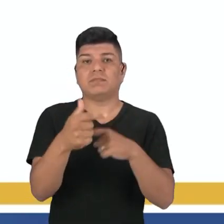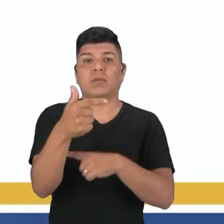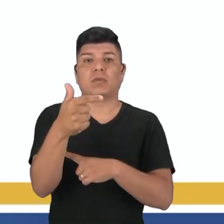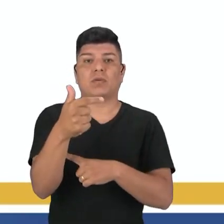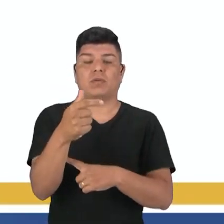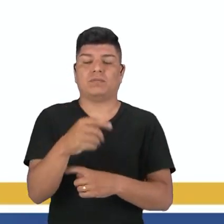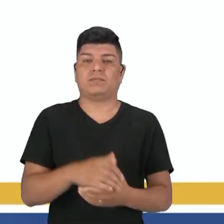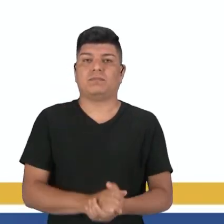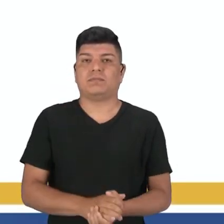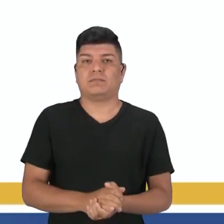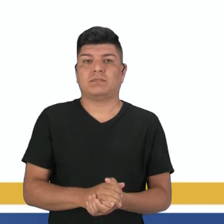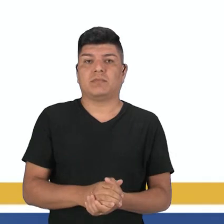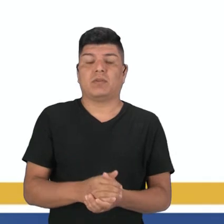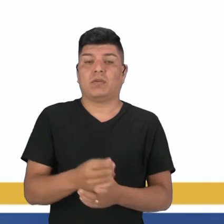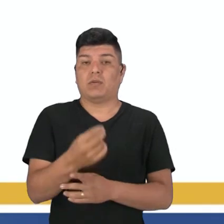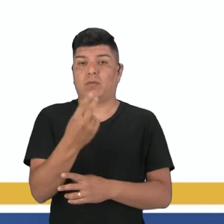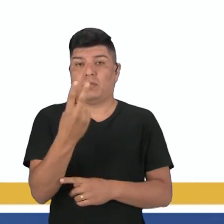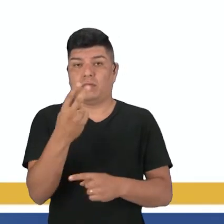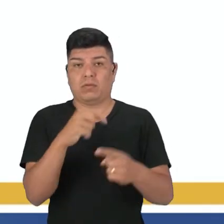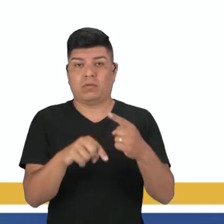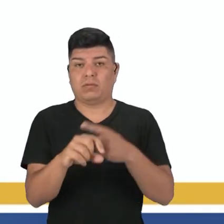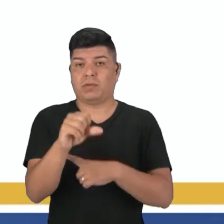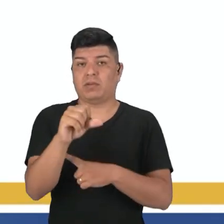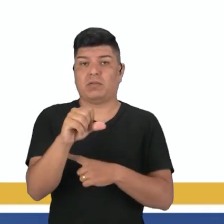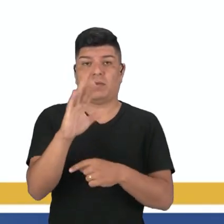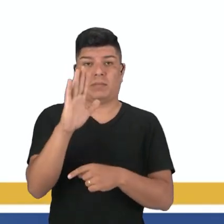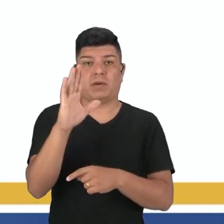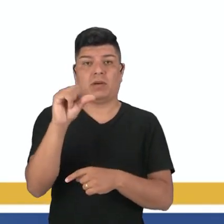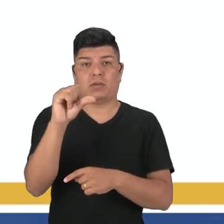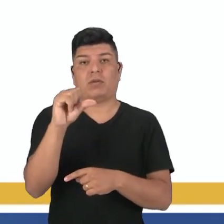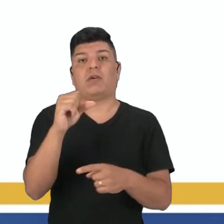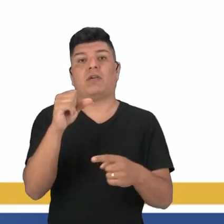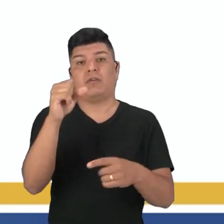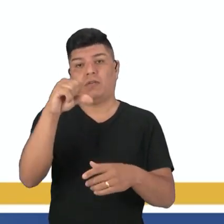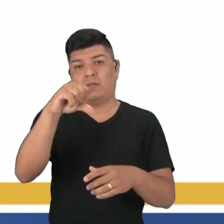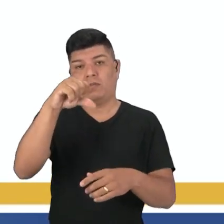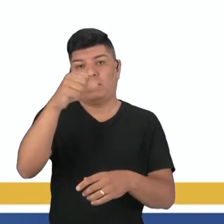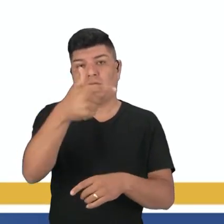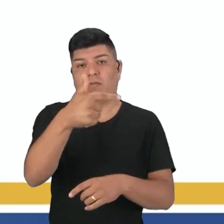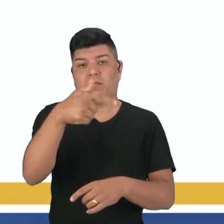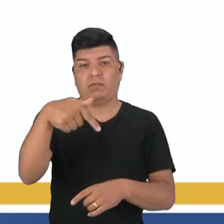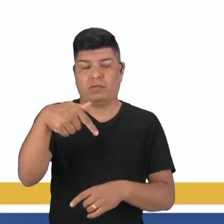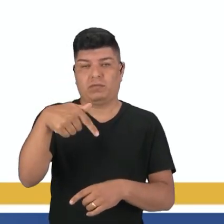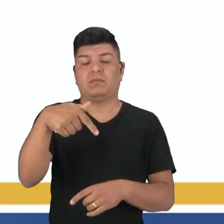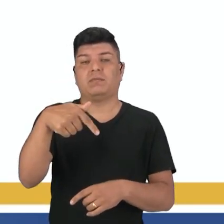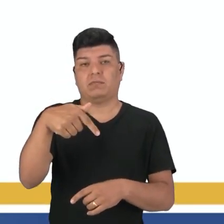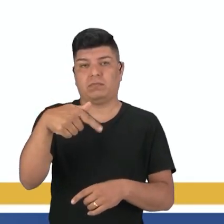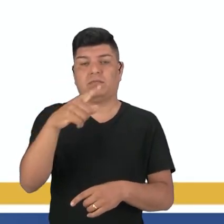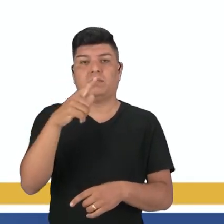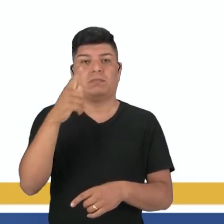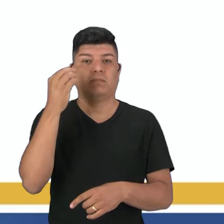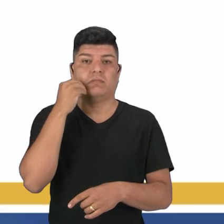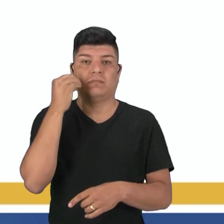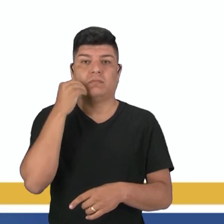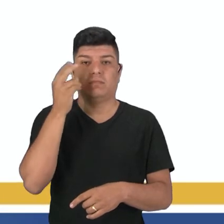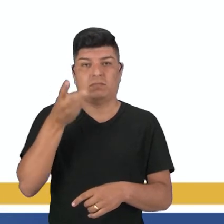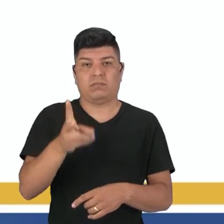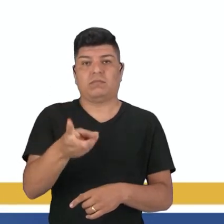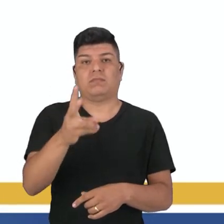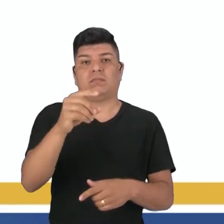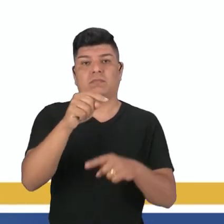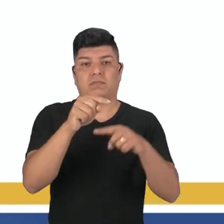2. O 2 não dá para dividir para o 9 é maior. Então, eu baixo aqui o meu 27 e tento continuar essa minha